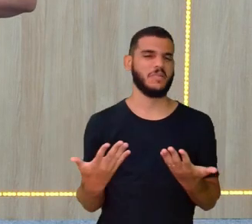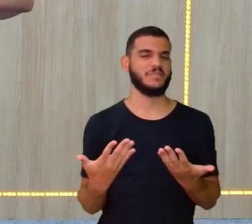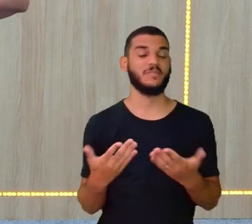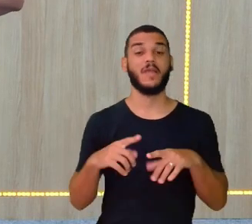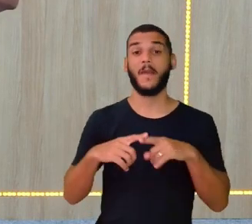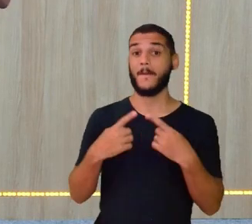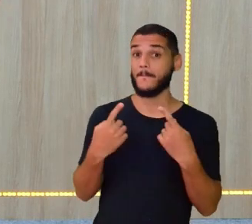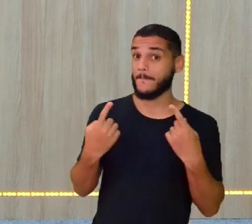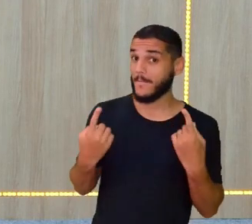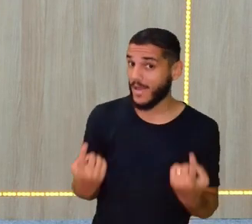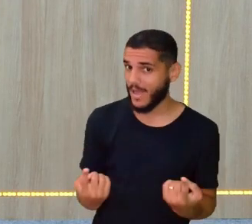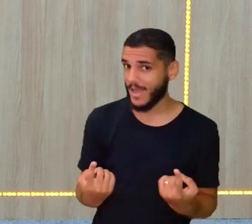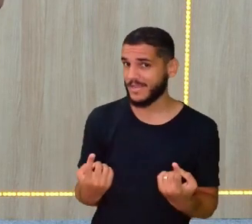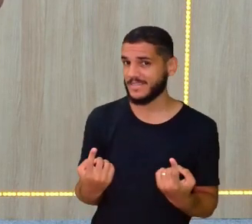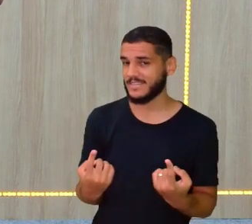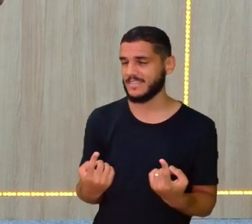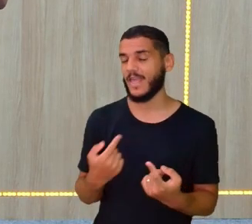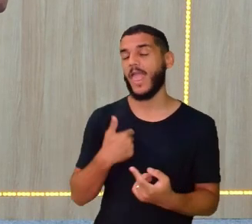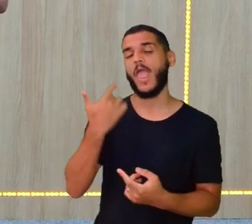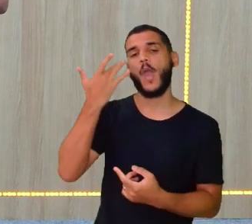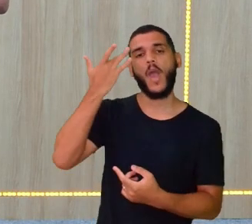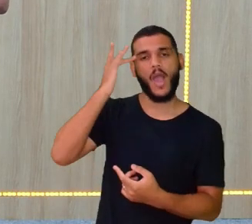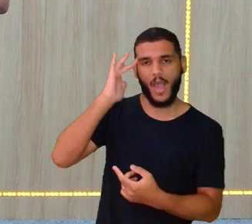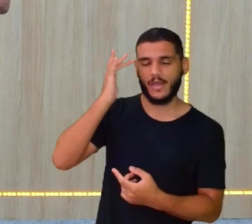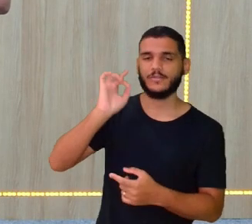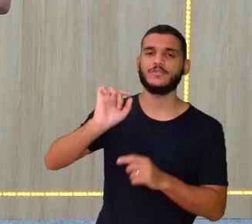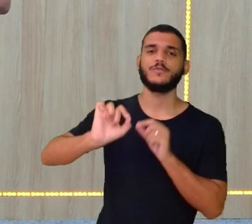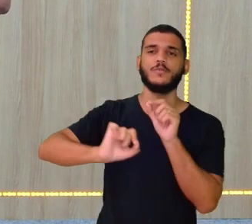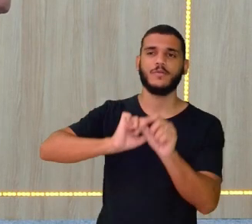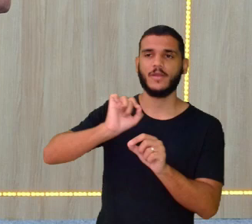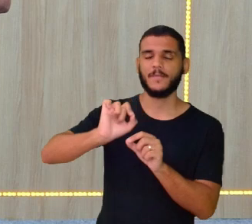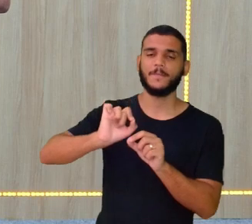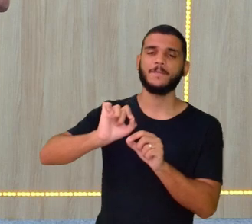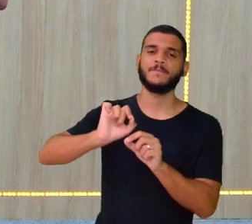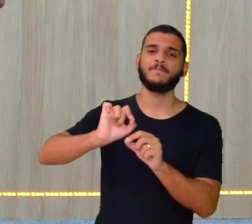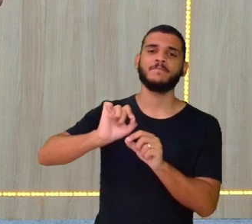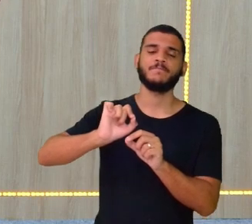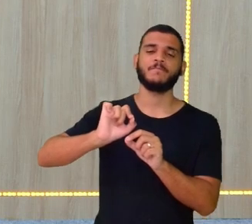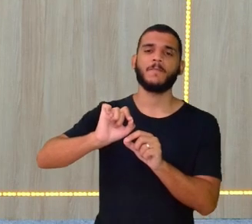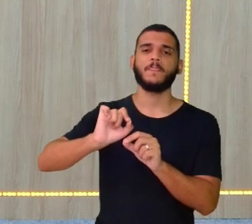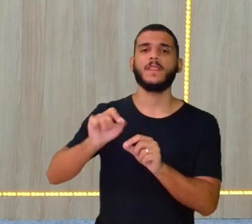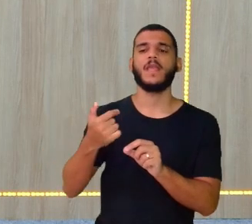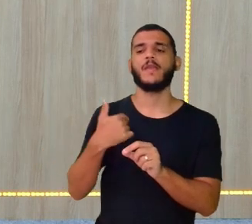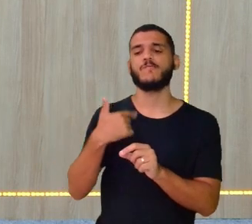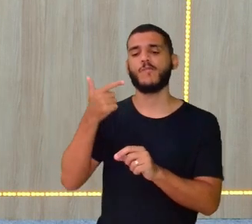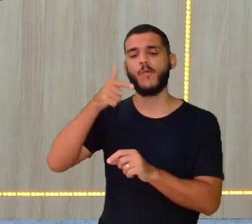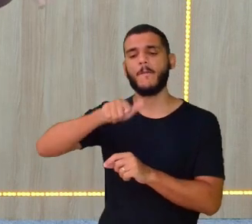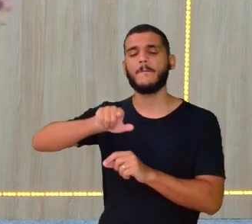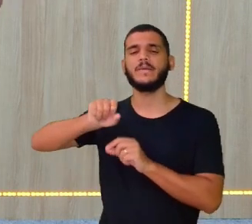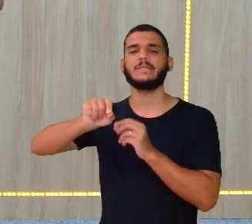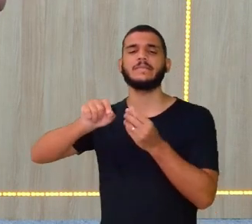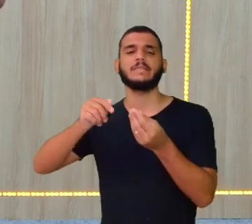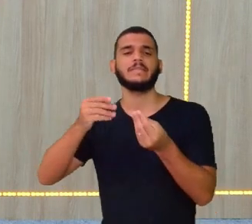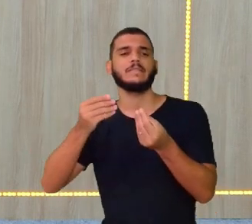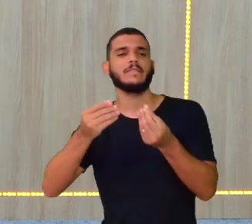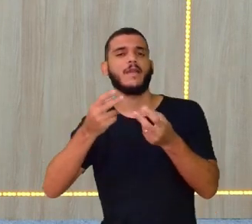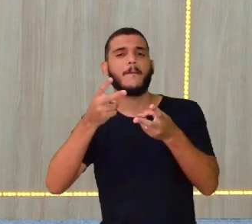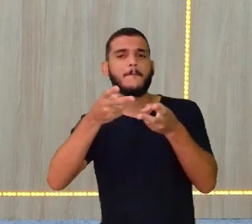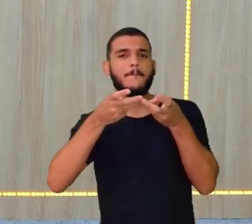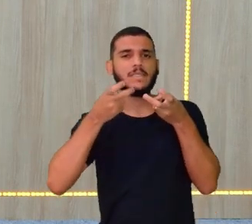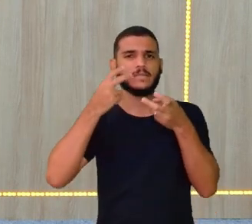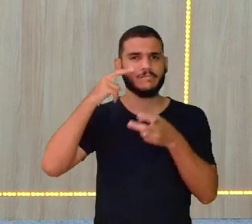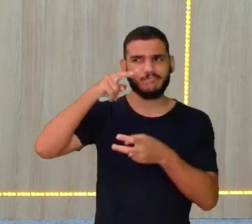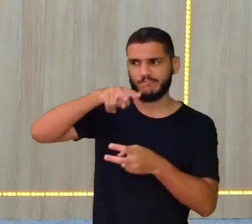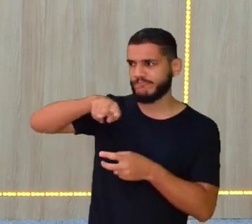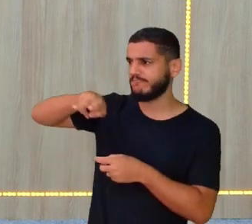aí eu acredito, não é, nisso. Então, comece a olhar tudo ao seu redor e se